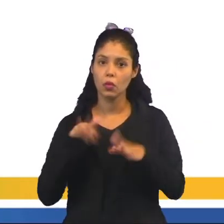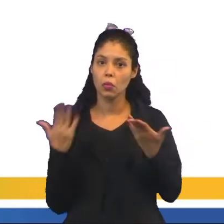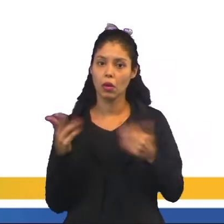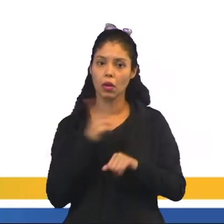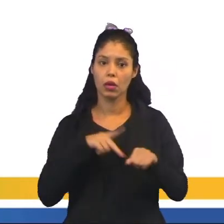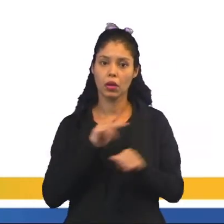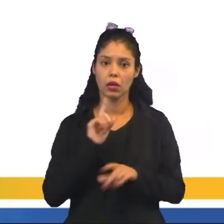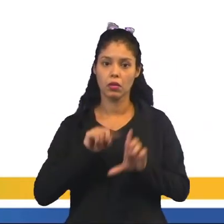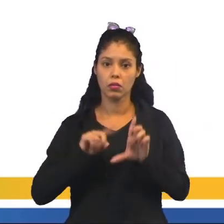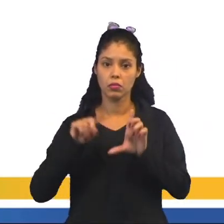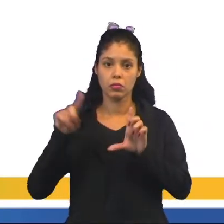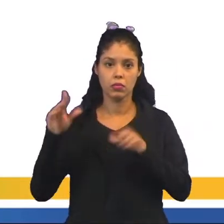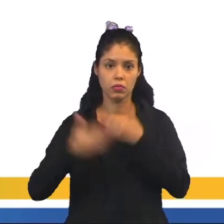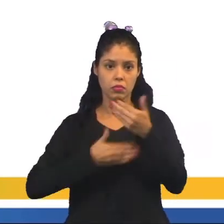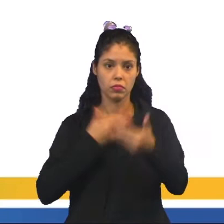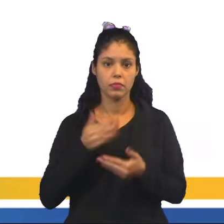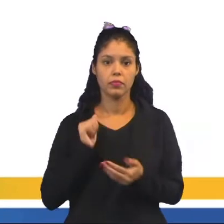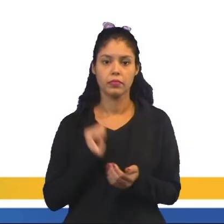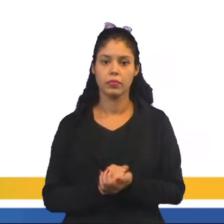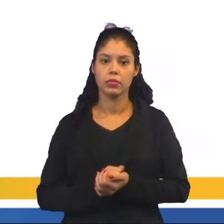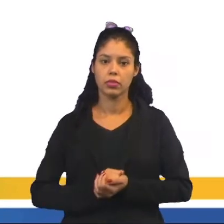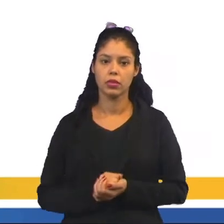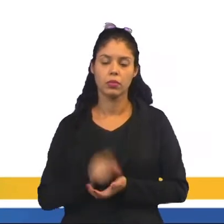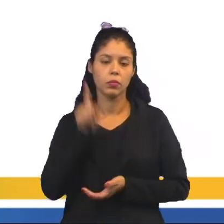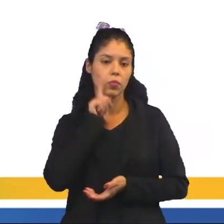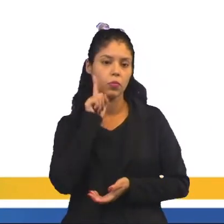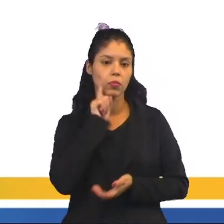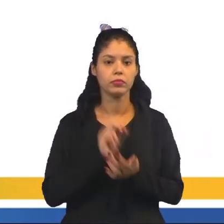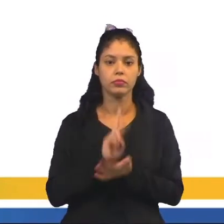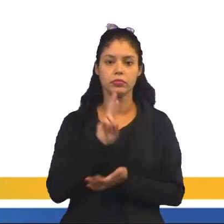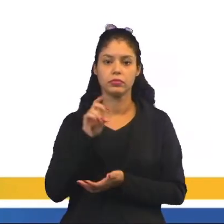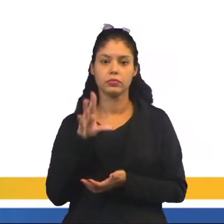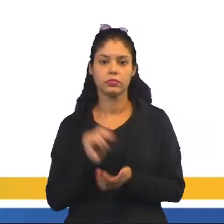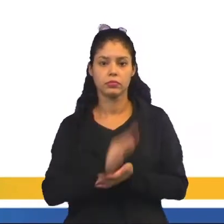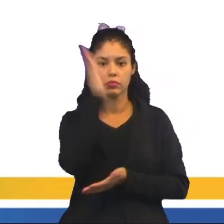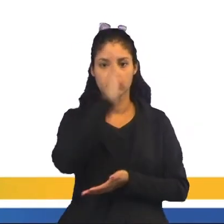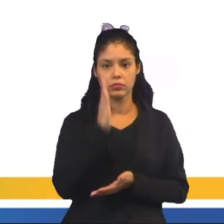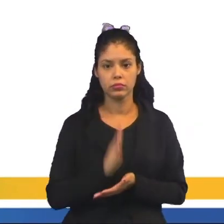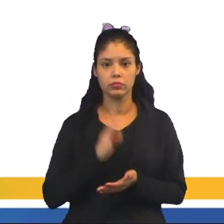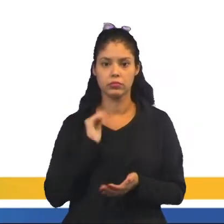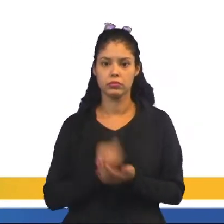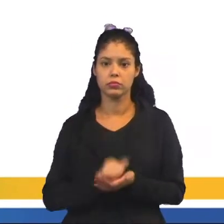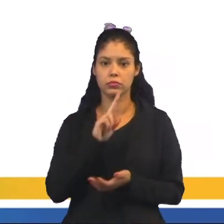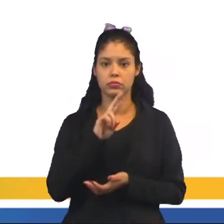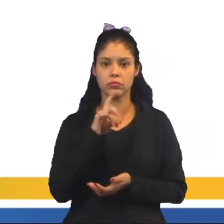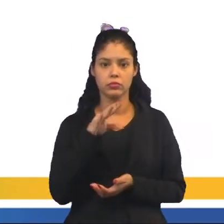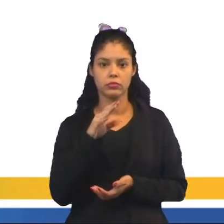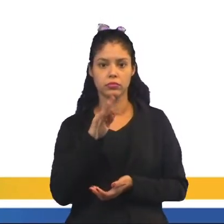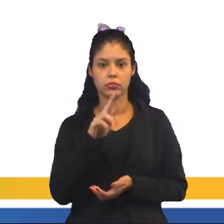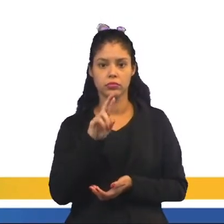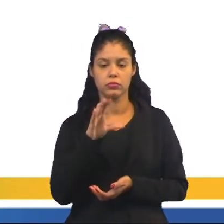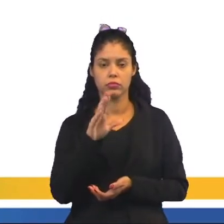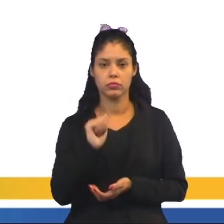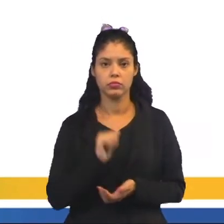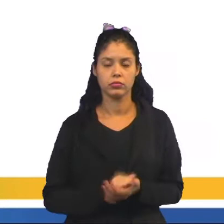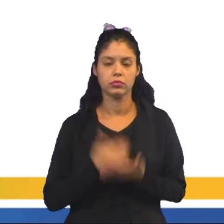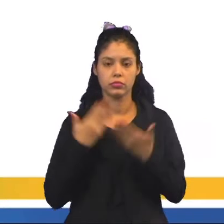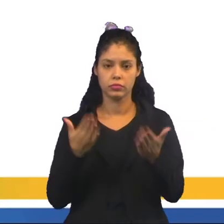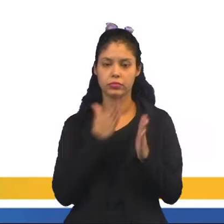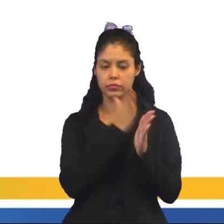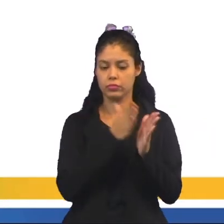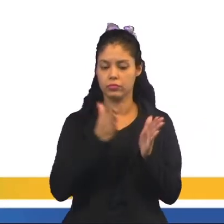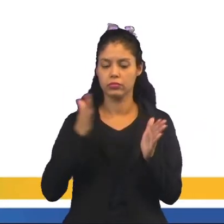mais avançados nesse sentido? Aí você tem Estados Unidos, Reino Unido, Brasil e República Tcheca, nessa